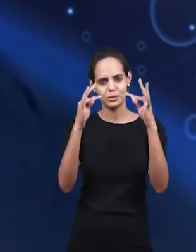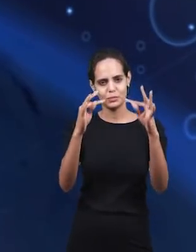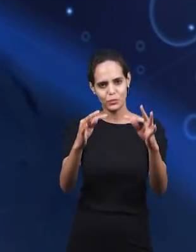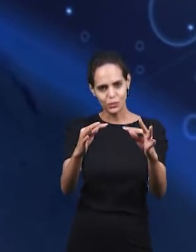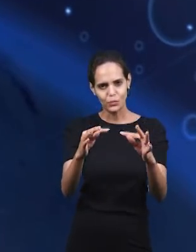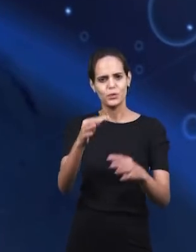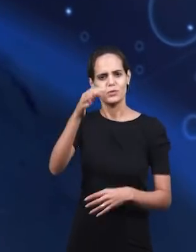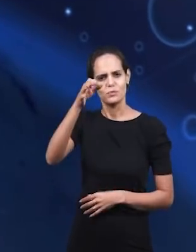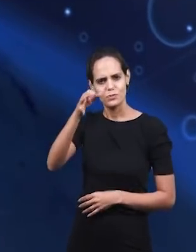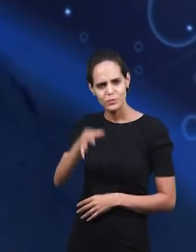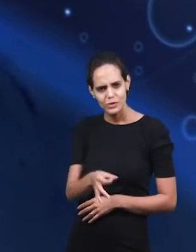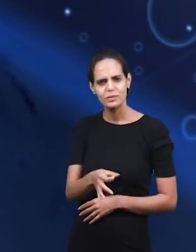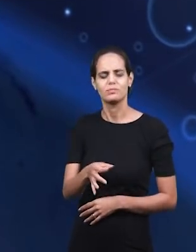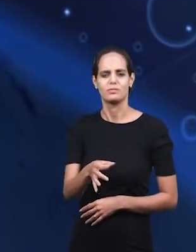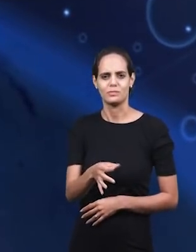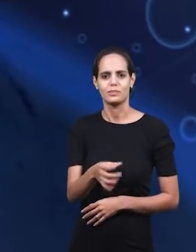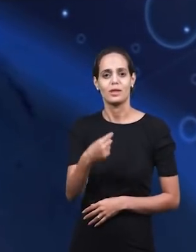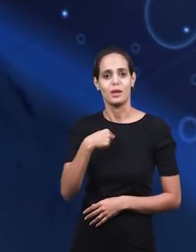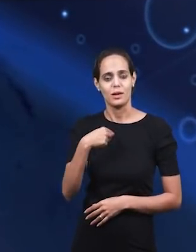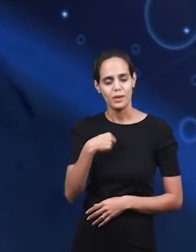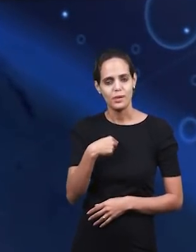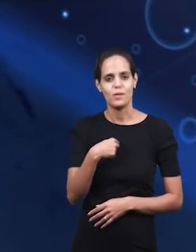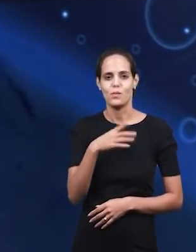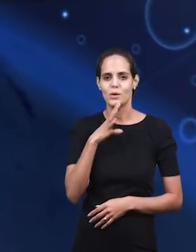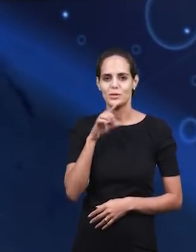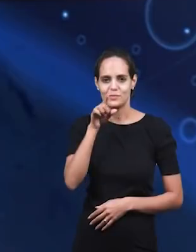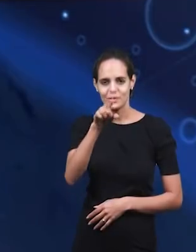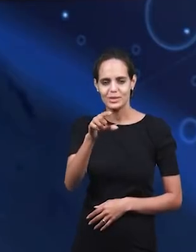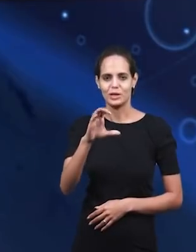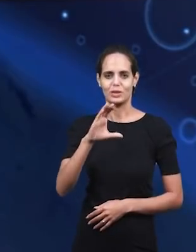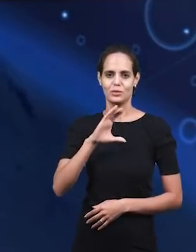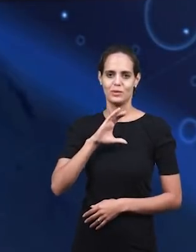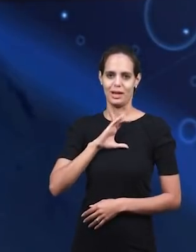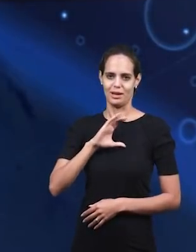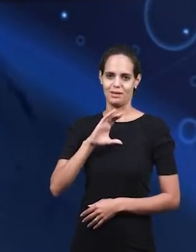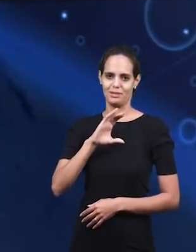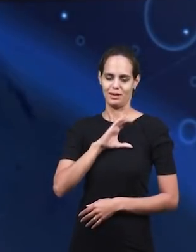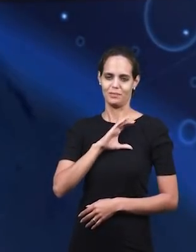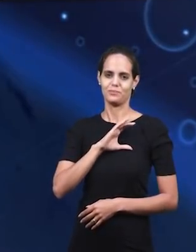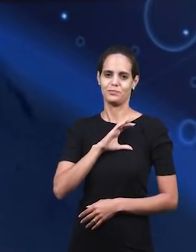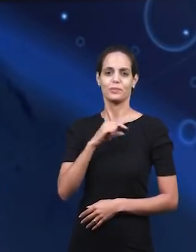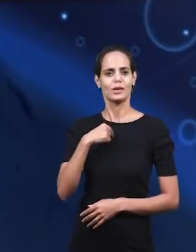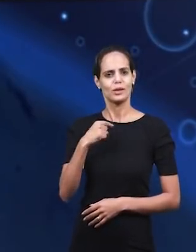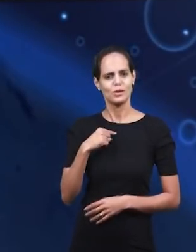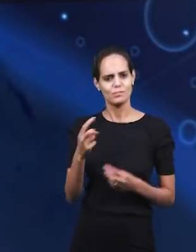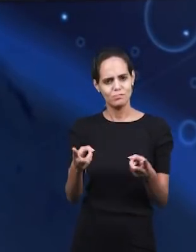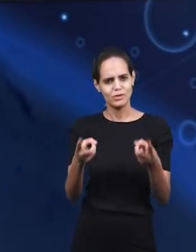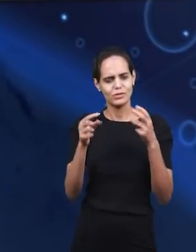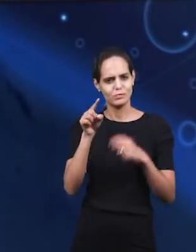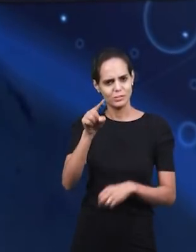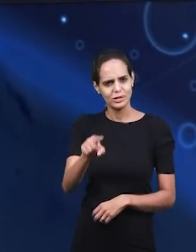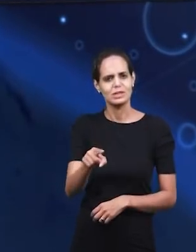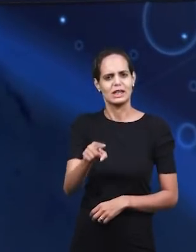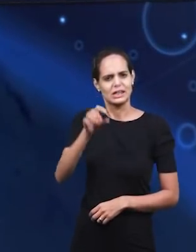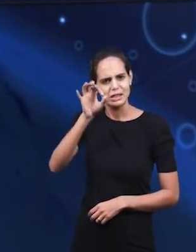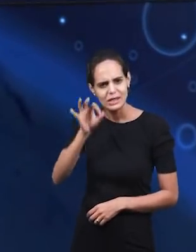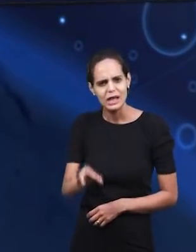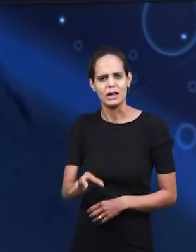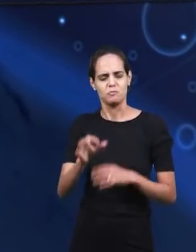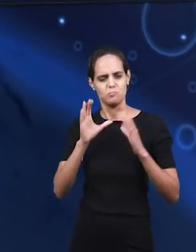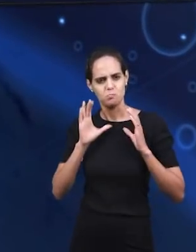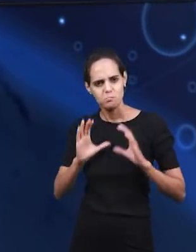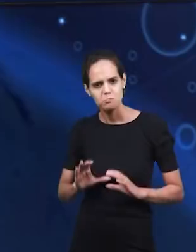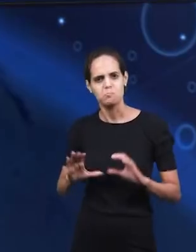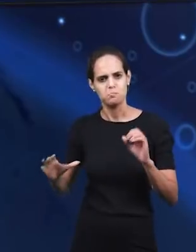Eu te conheci alguns anos atrás, aí no Canadá, e posso ver da maneira como o irmão fala a sua firmeza diante do